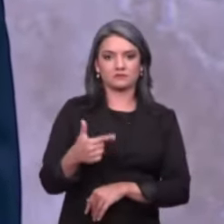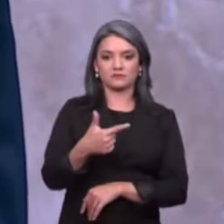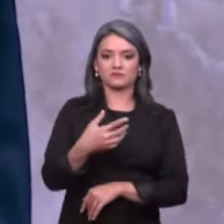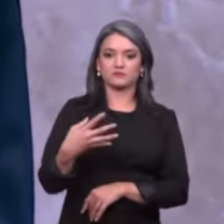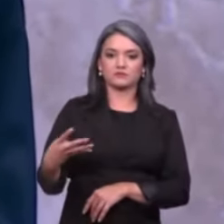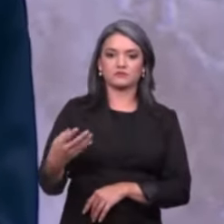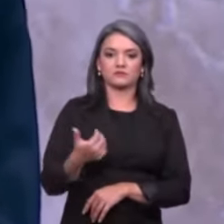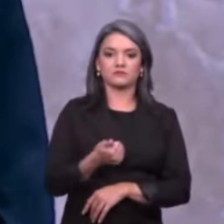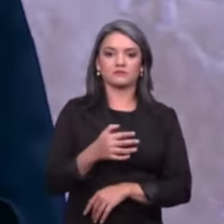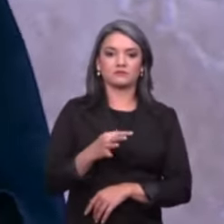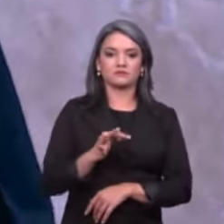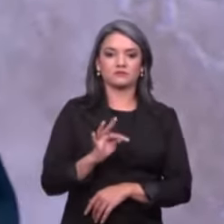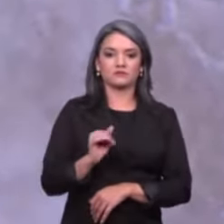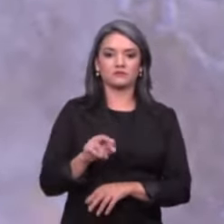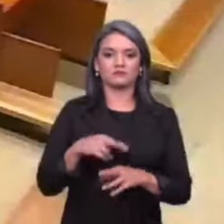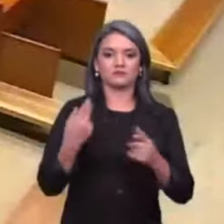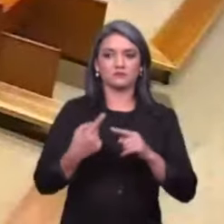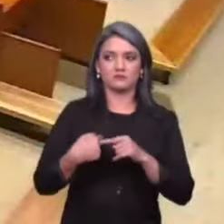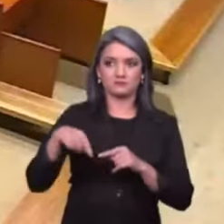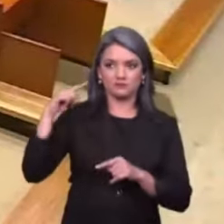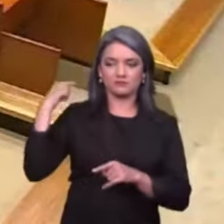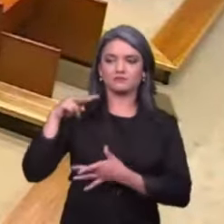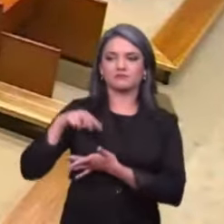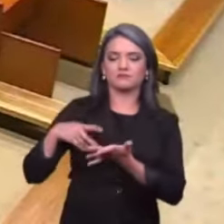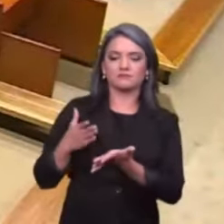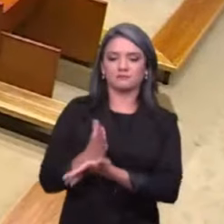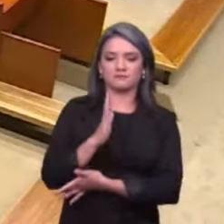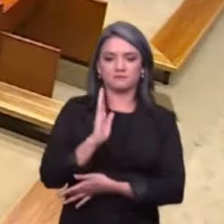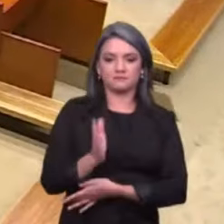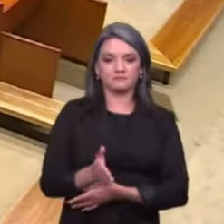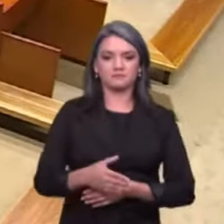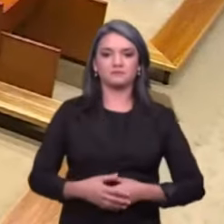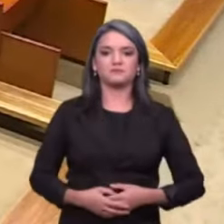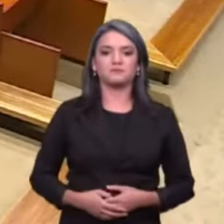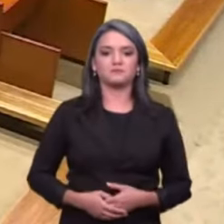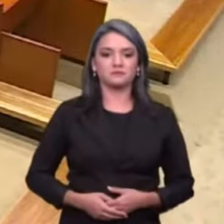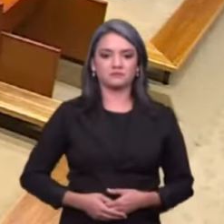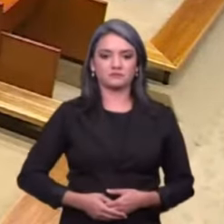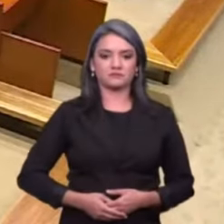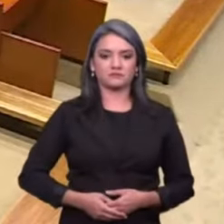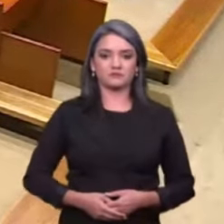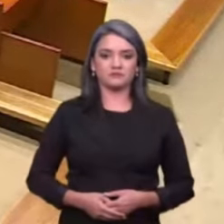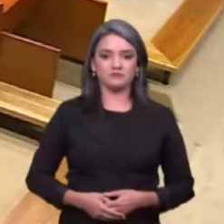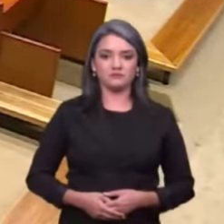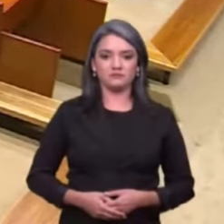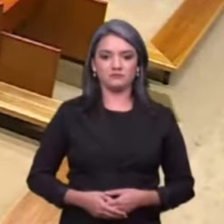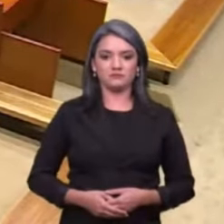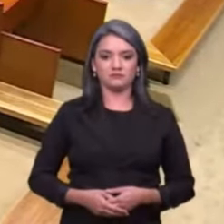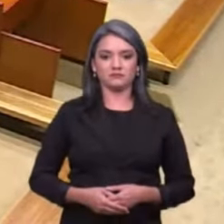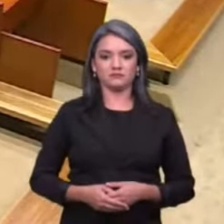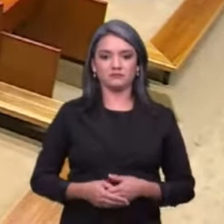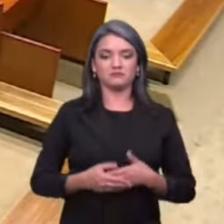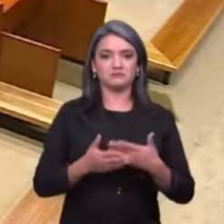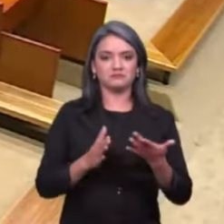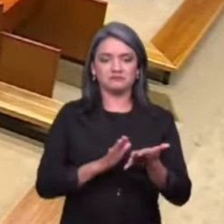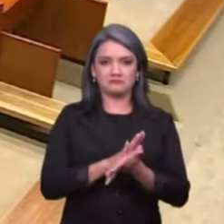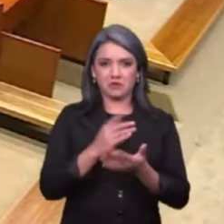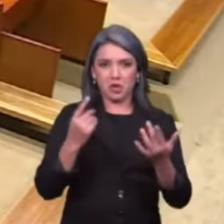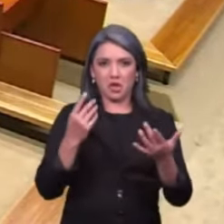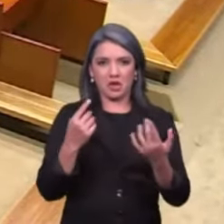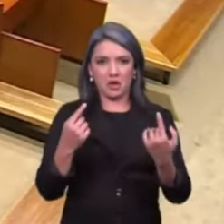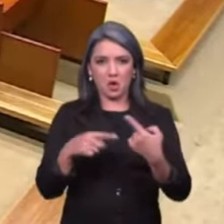sendo lida e aprovada a ata da sessão anterior. Não havendo qualquer objeção quanto à ata, declaro-a